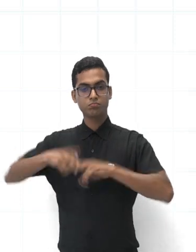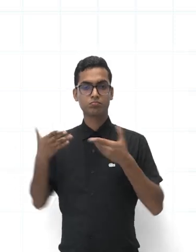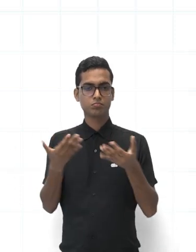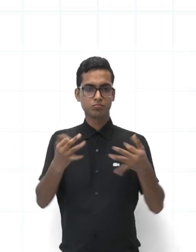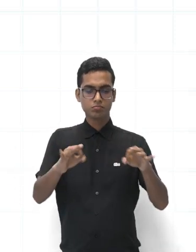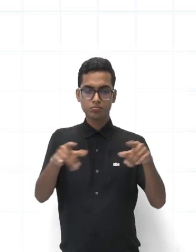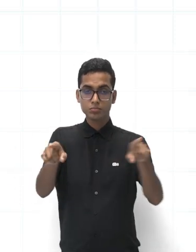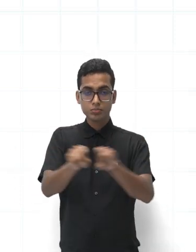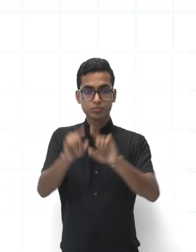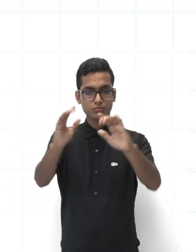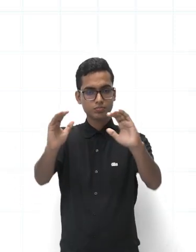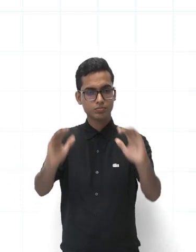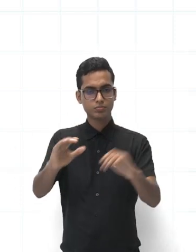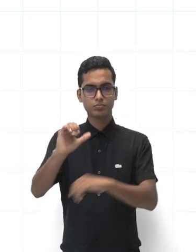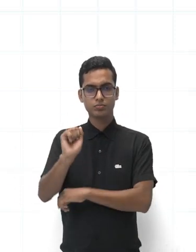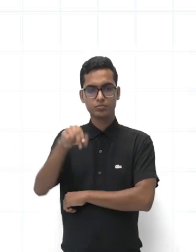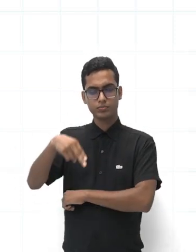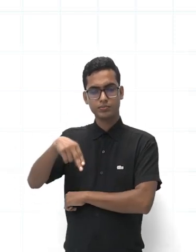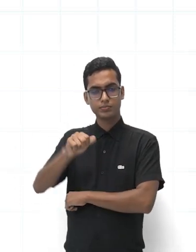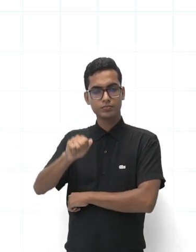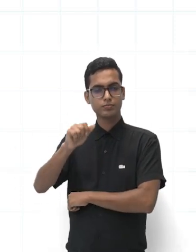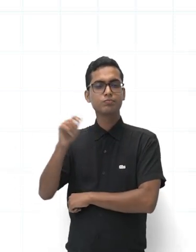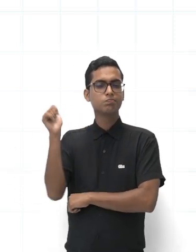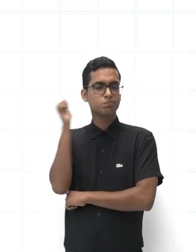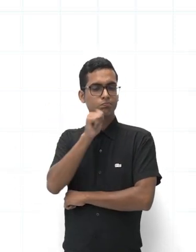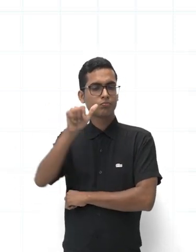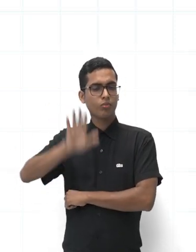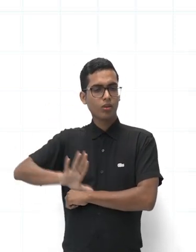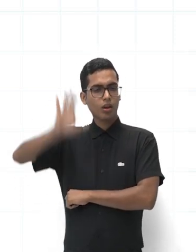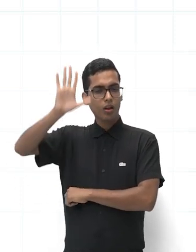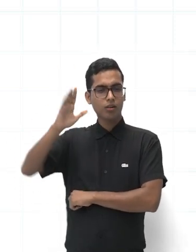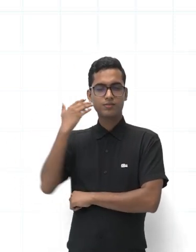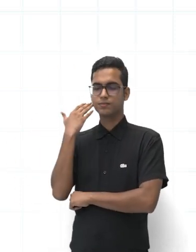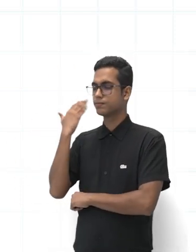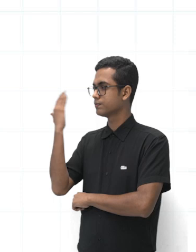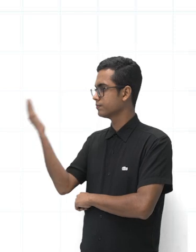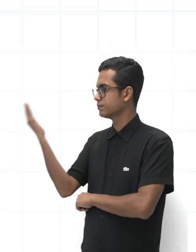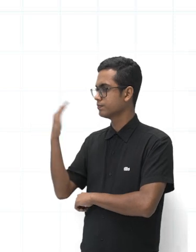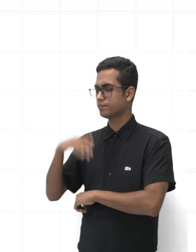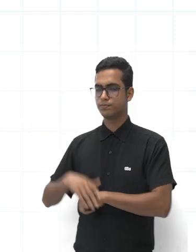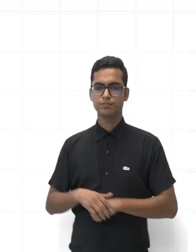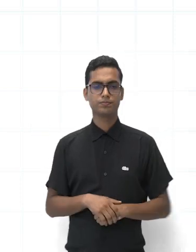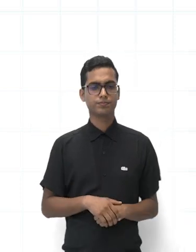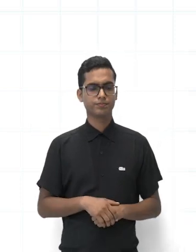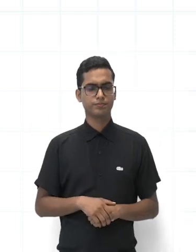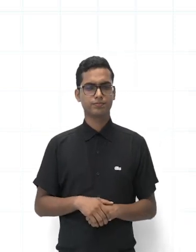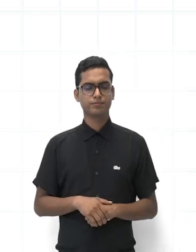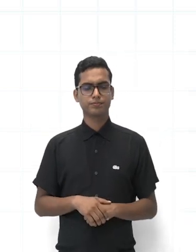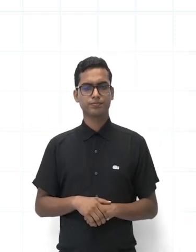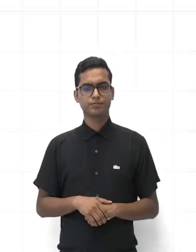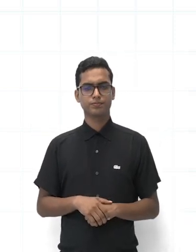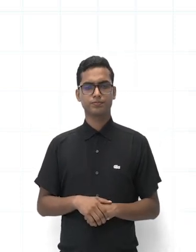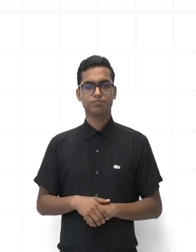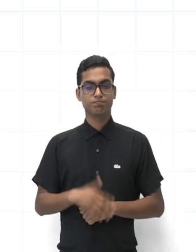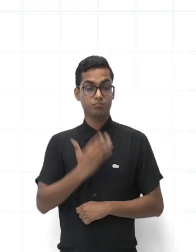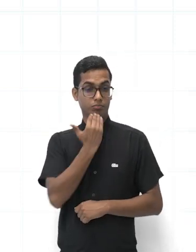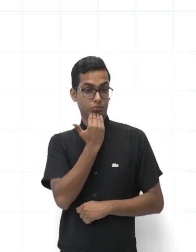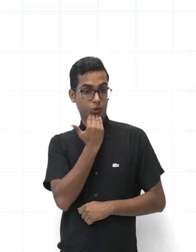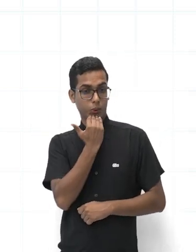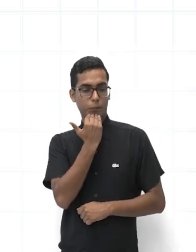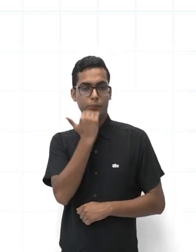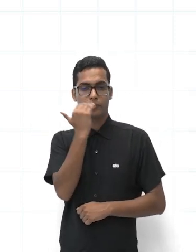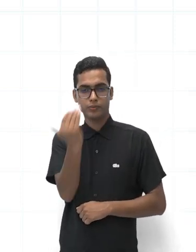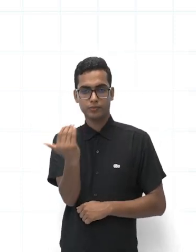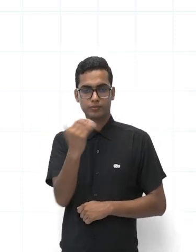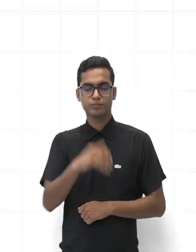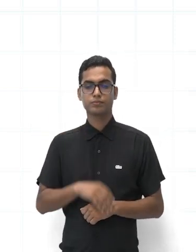chega é a Ana, né? E a Ana fala assim, não, ela não chega, ela quer fazer um pedido, tá bom? Quem chegou atrás